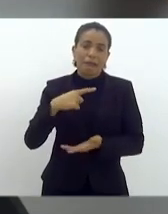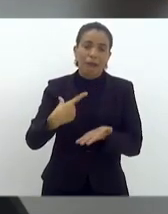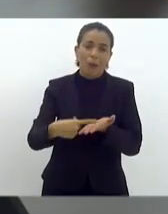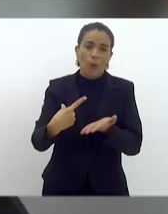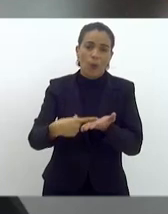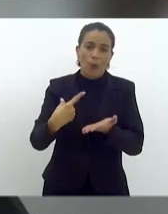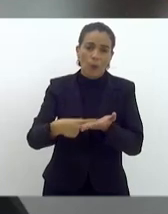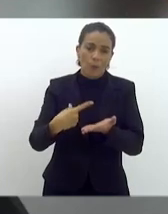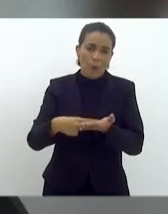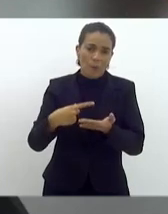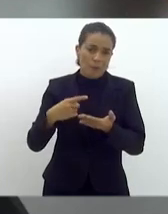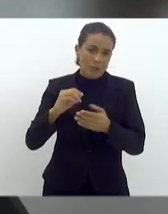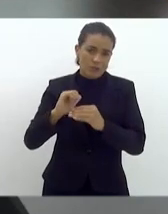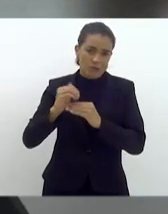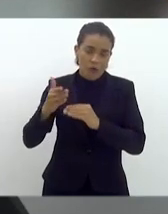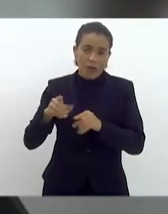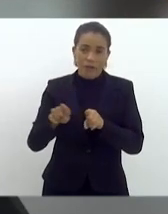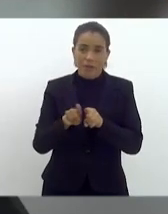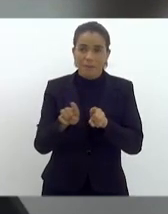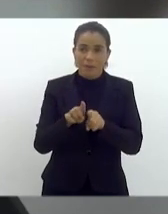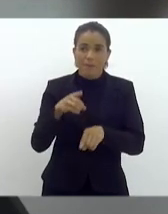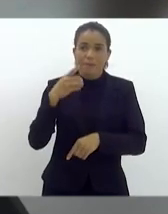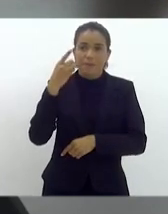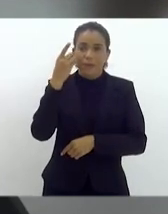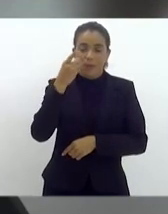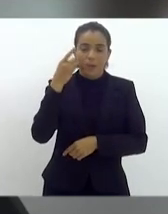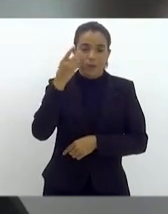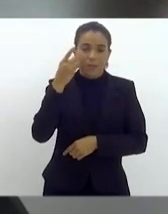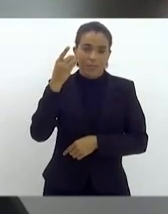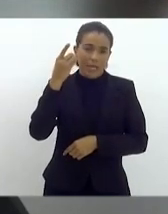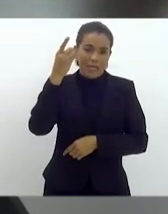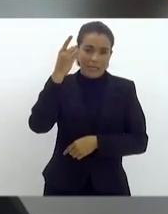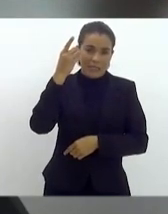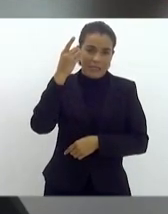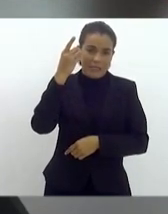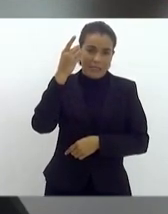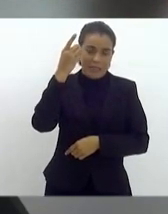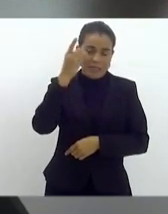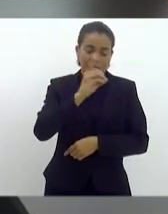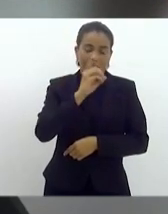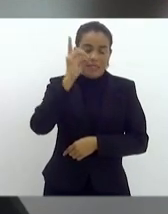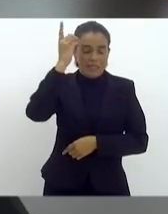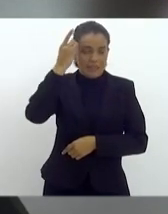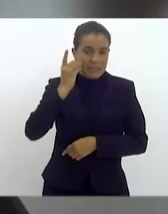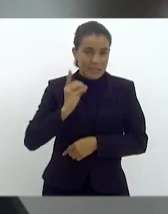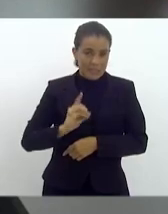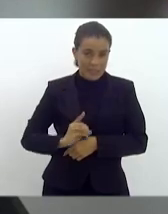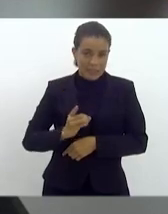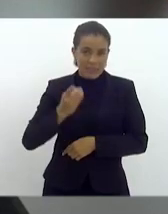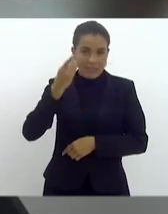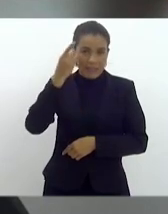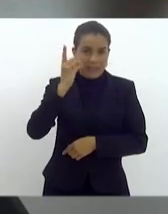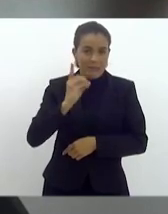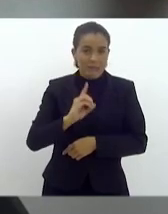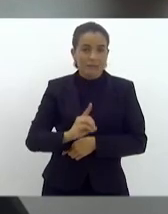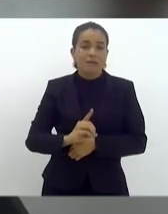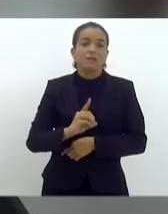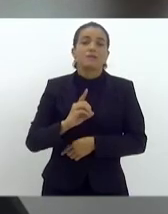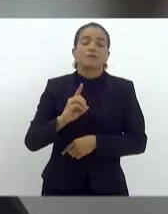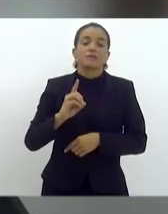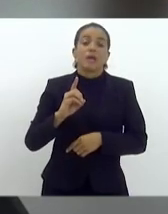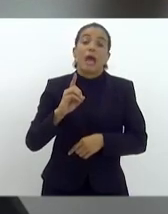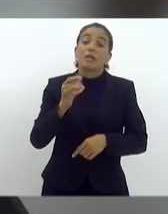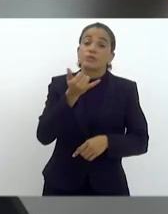do Rio e a deputada Dani Balbi tá participando de um debate sobre a questão Obrigada